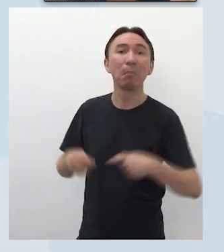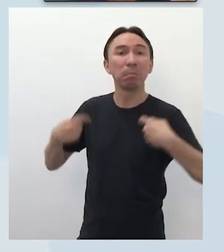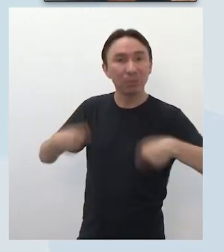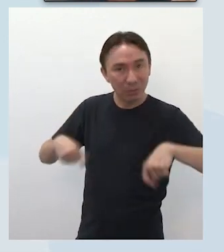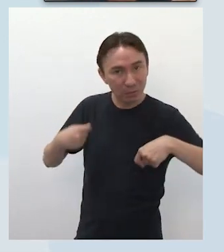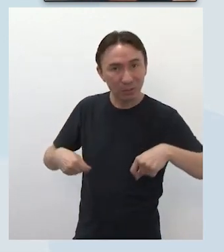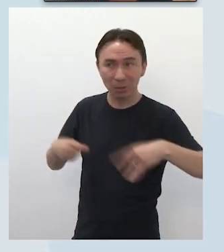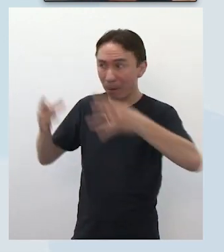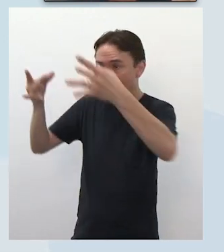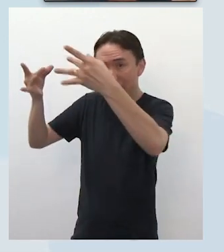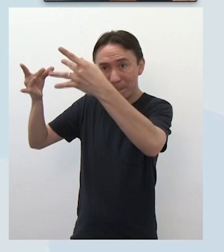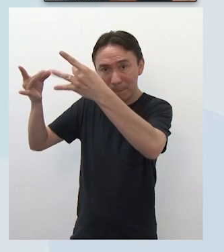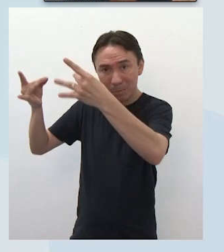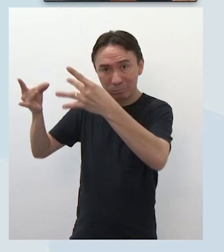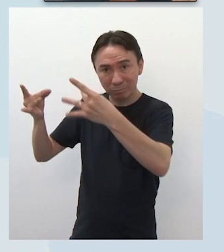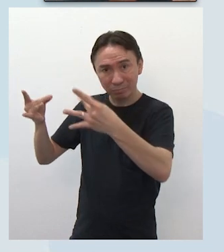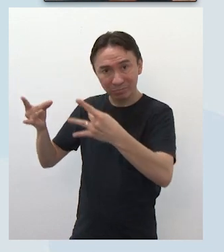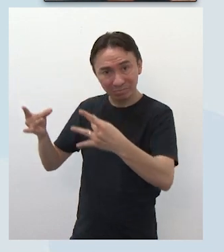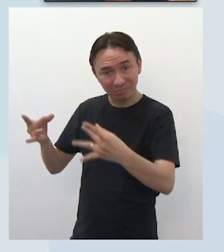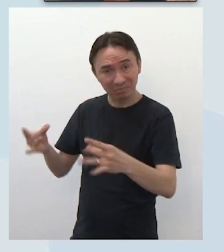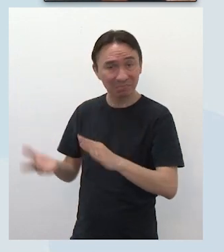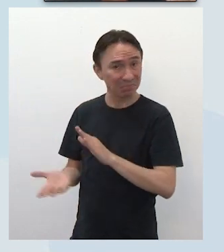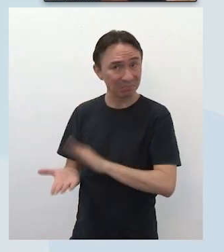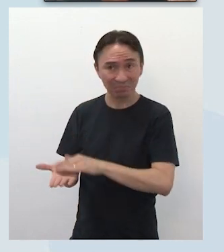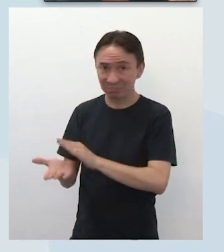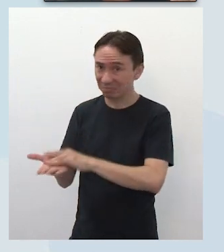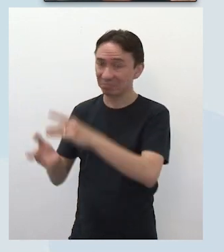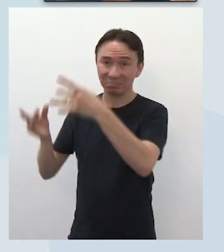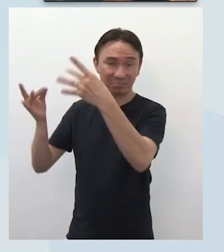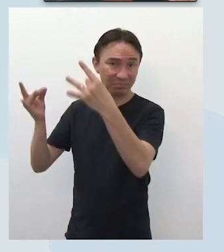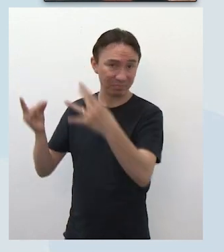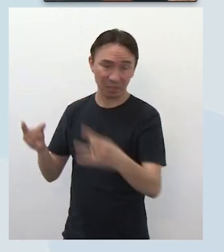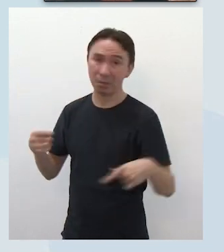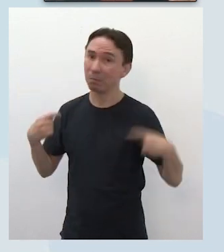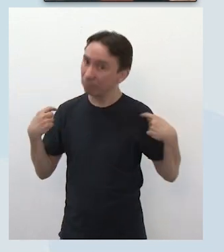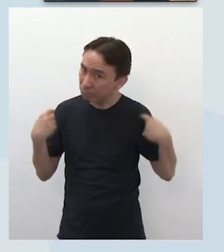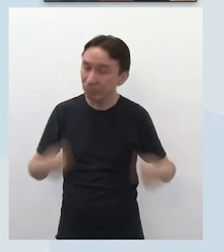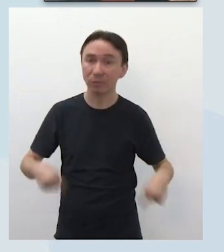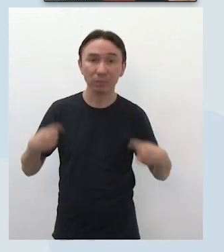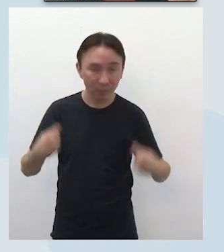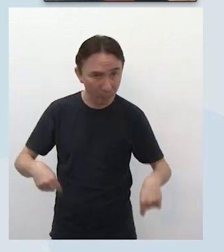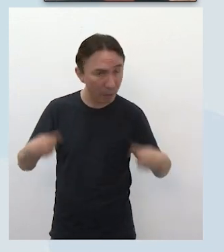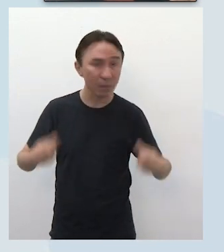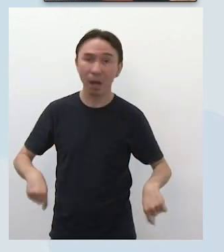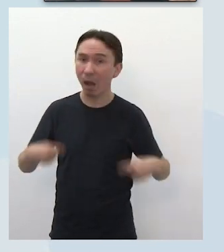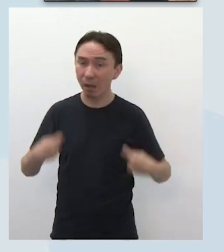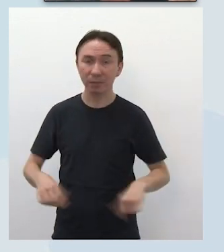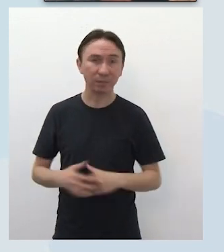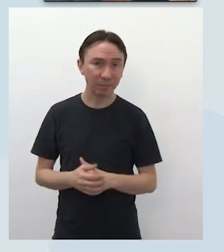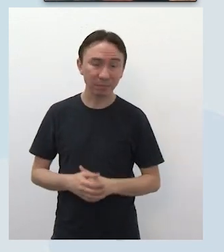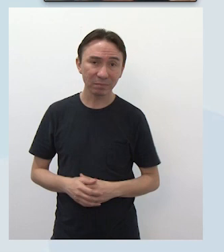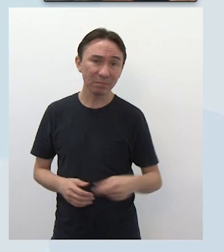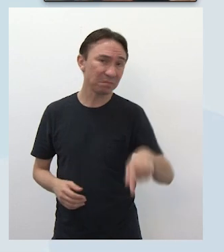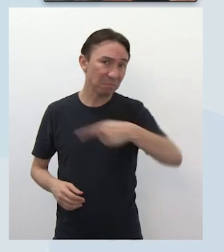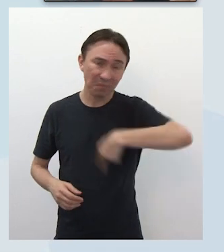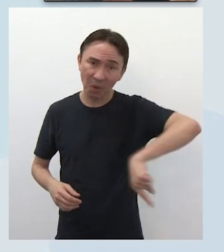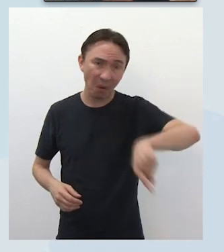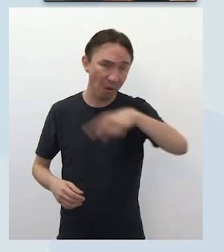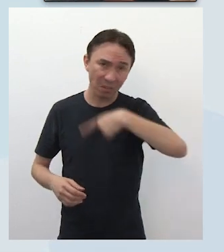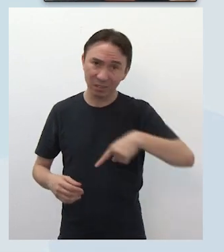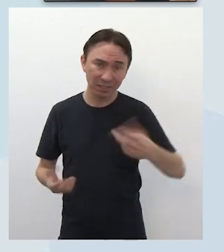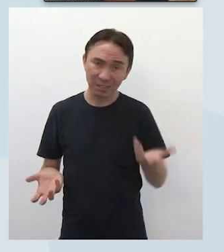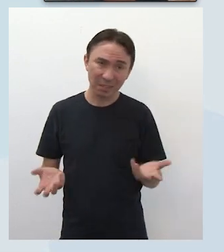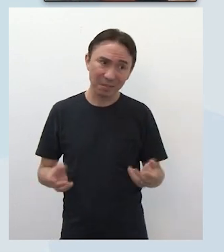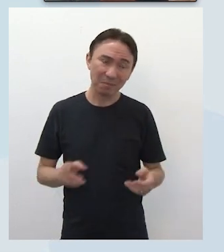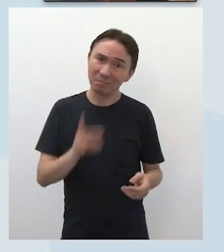fundamental. E isso depende de romper com um paradigma que está muito incrustado na nossa personalidade, né? Porque